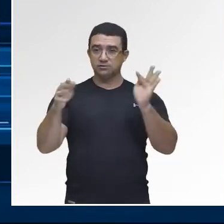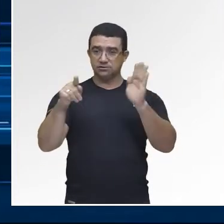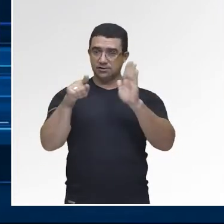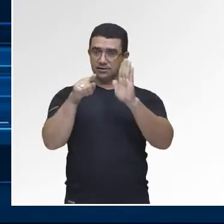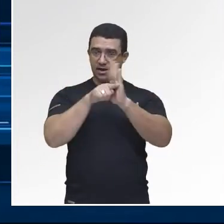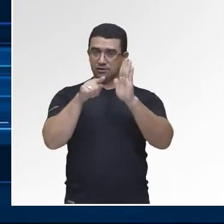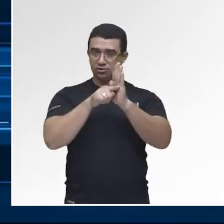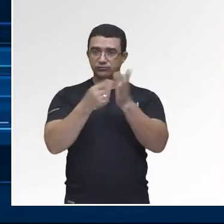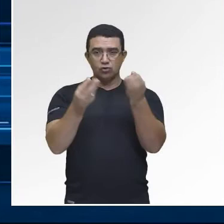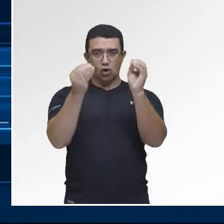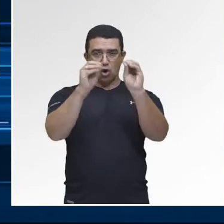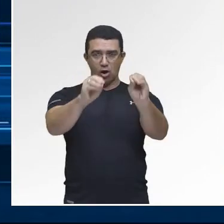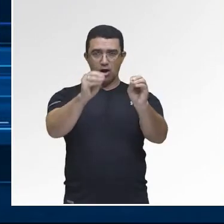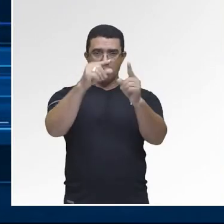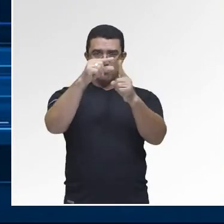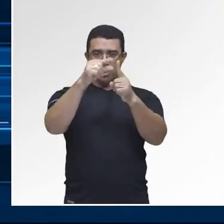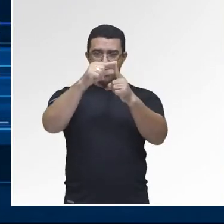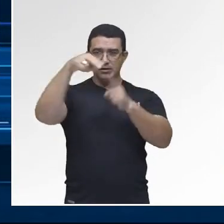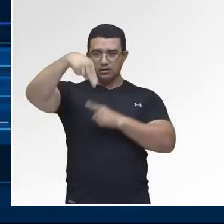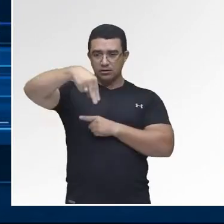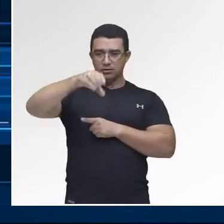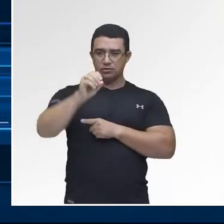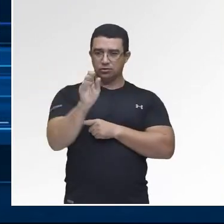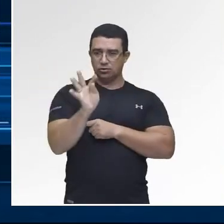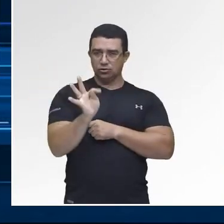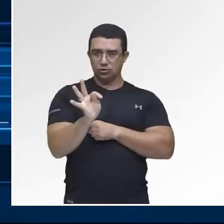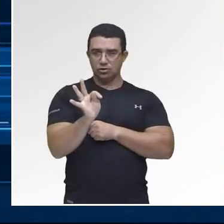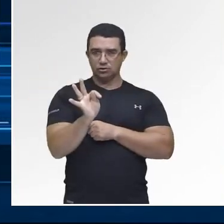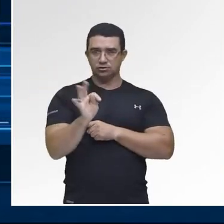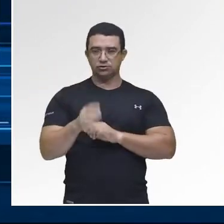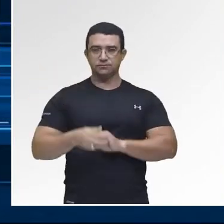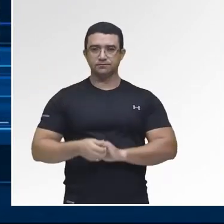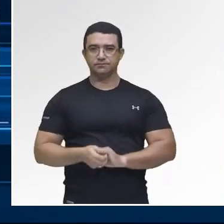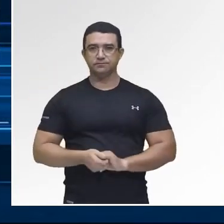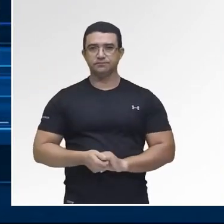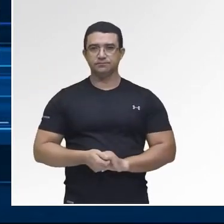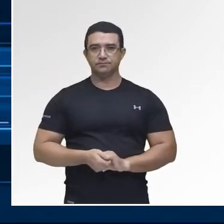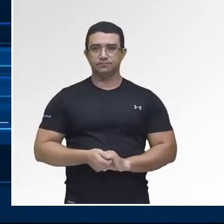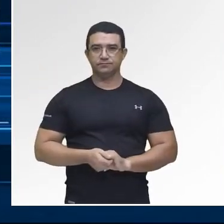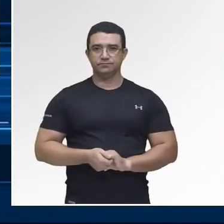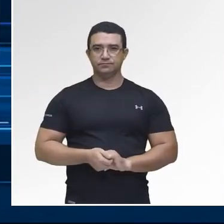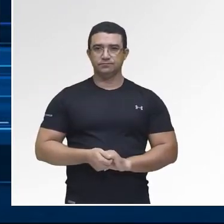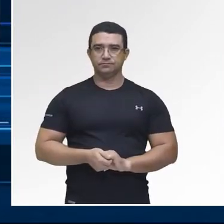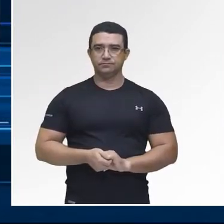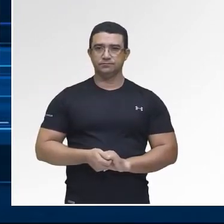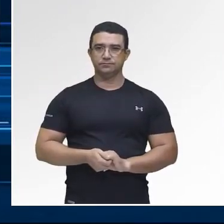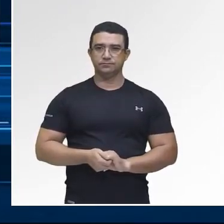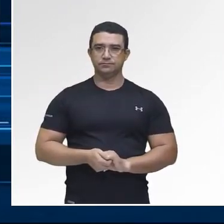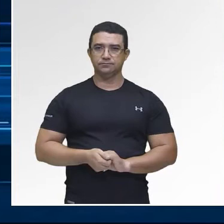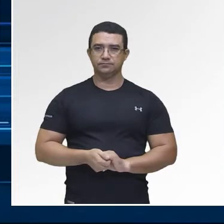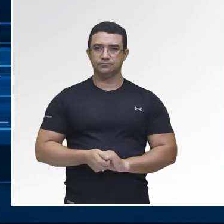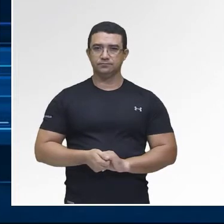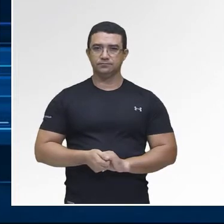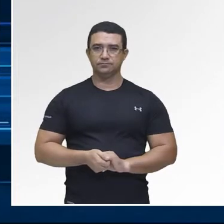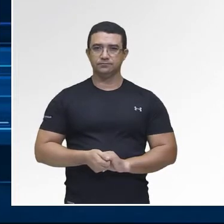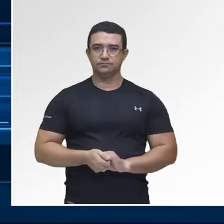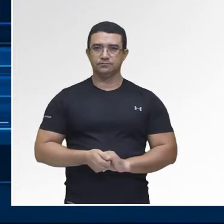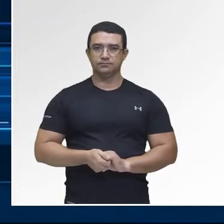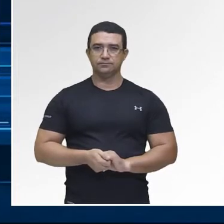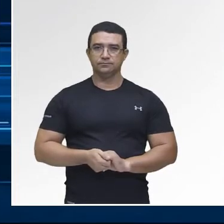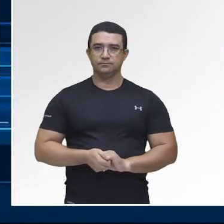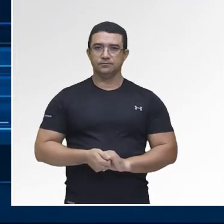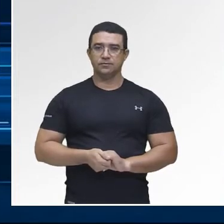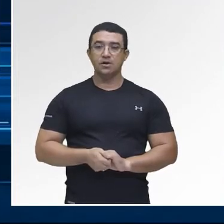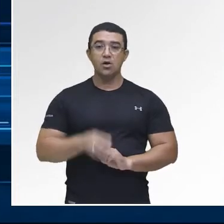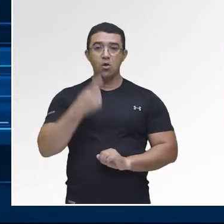vai colocar todo esse enunciado, tudo aquilo que está sendo falado na forma negativa, tá certo?